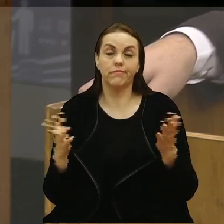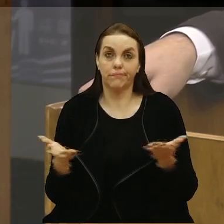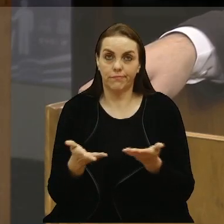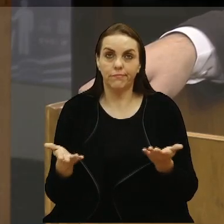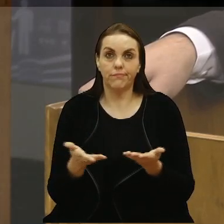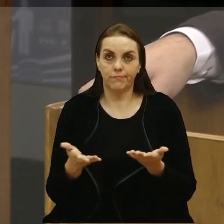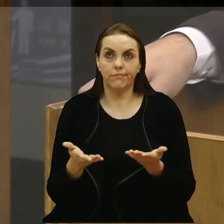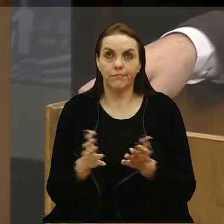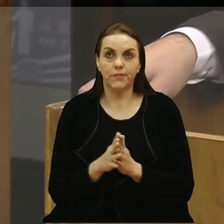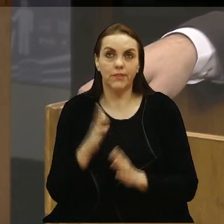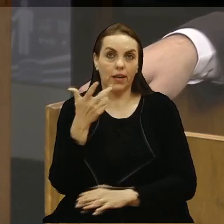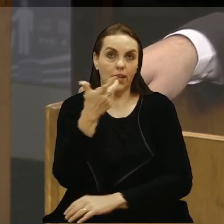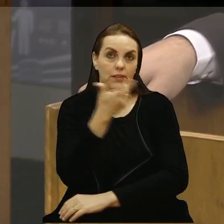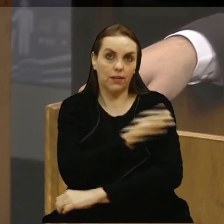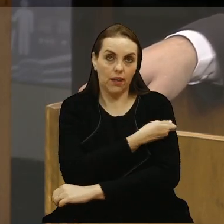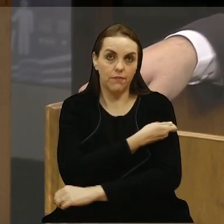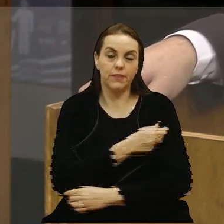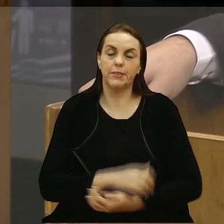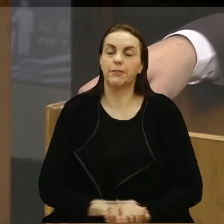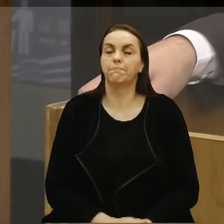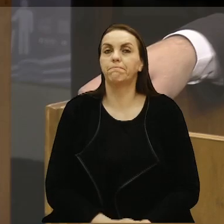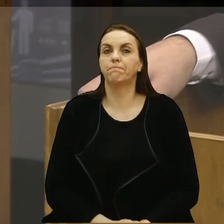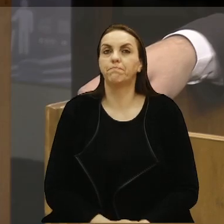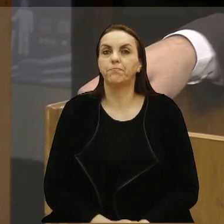da questão da vacinação.